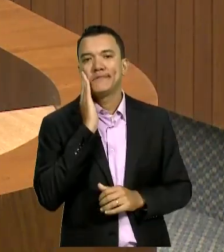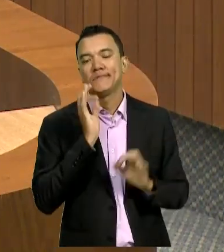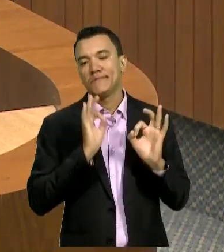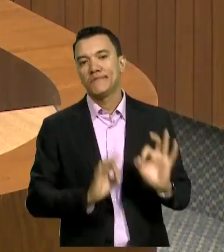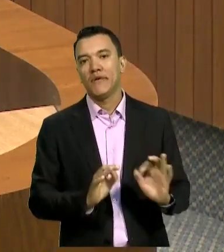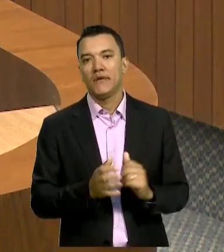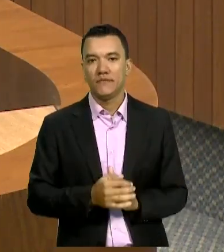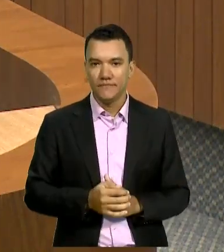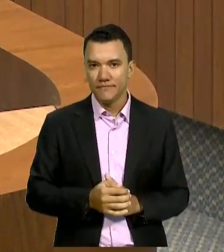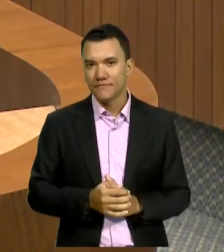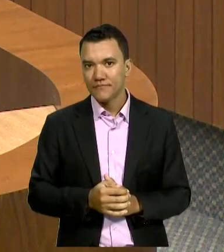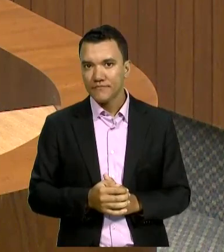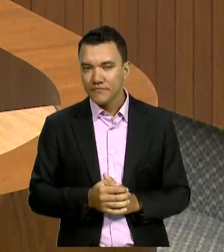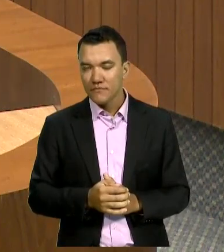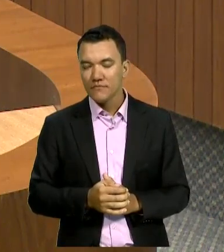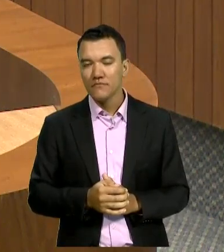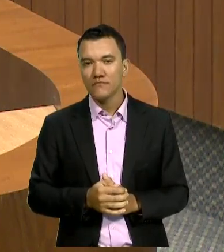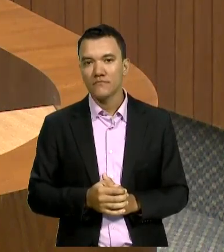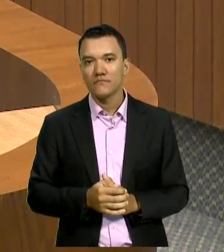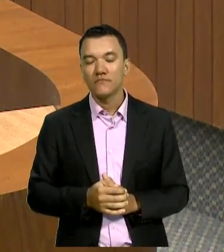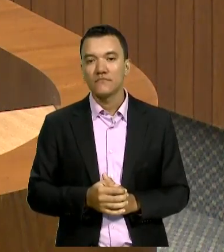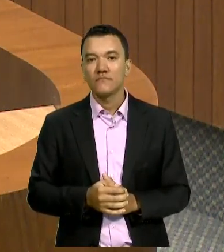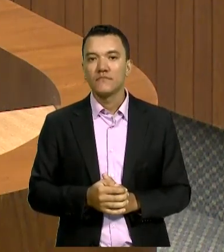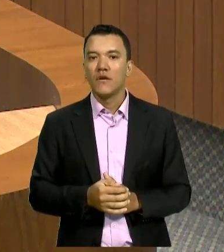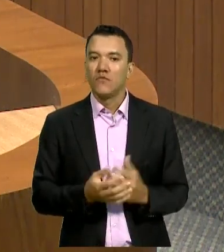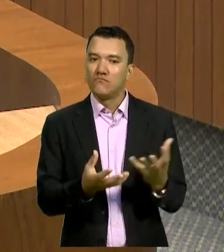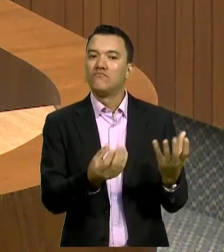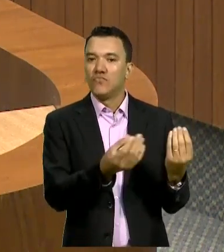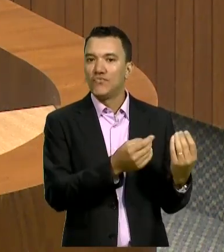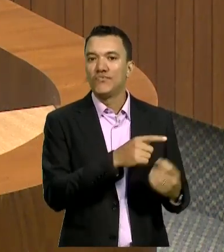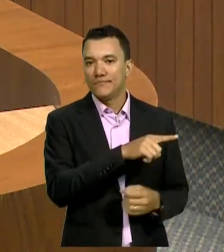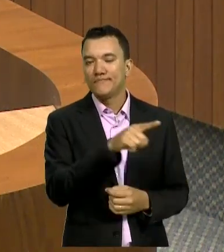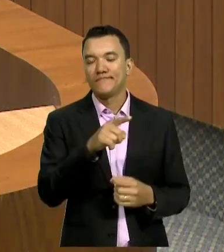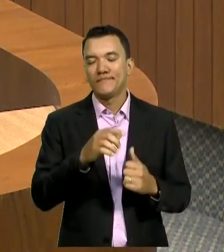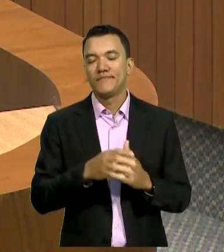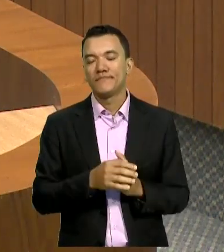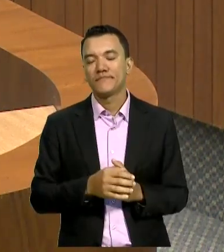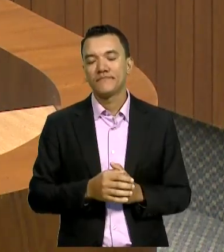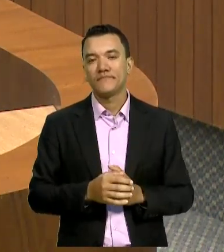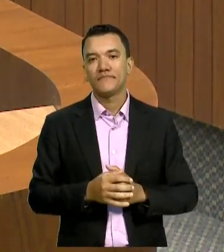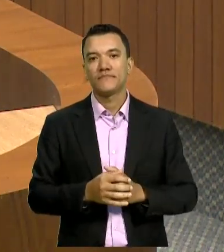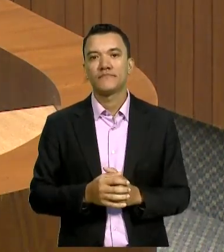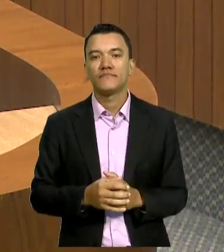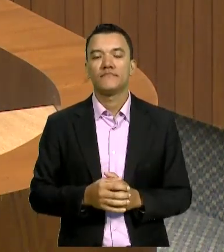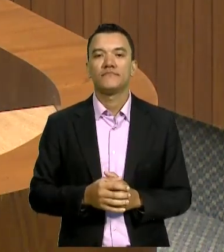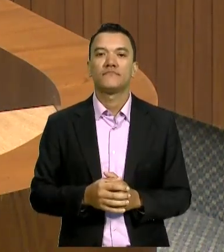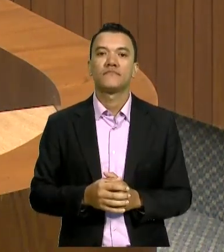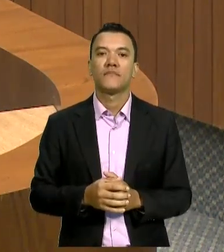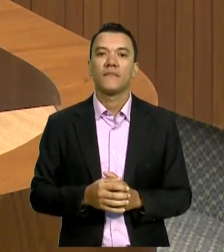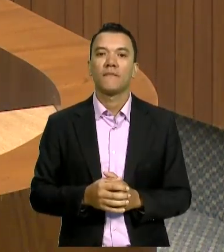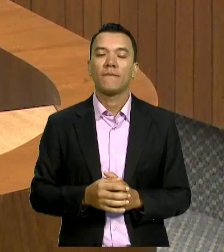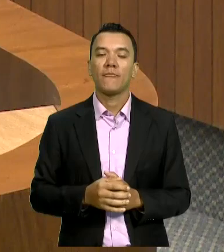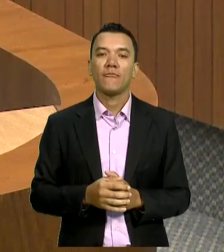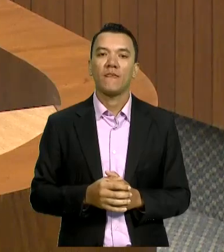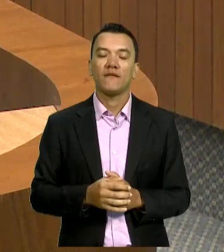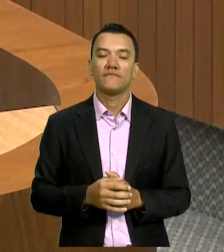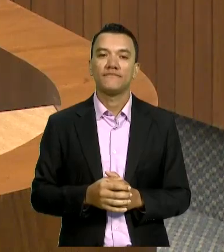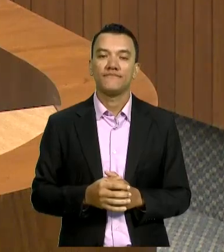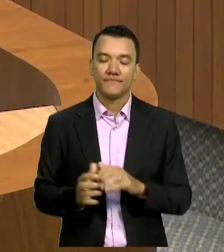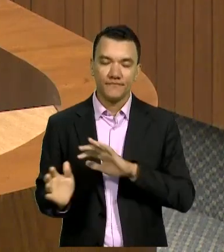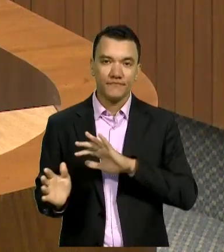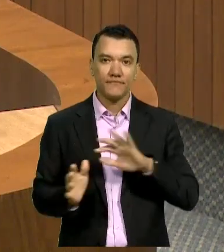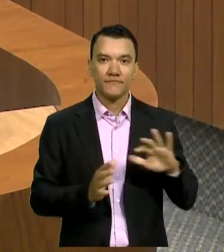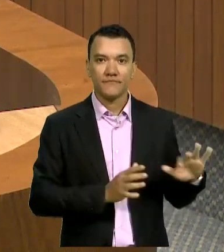romã, sequer, era bastante gente que tinha assim na manifestação. Passando aqui para o próximo